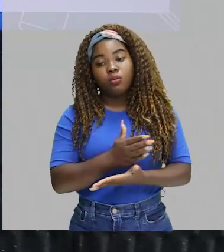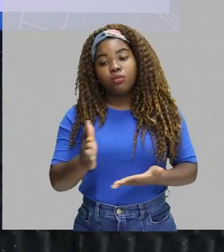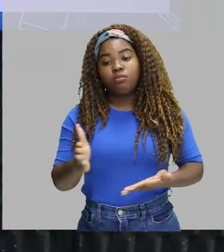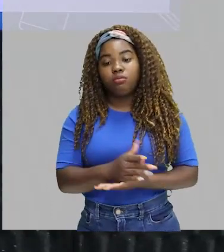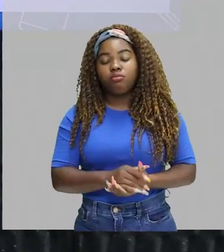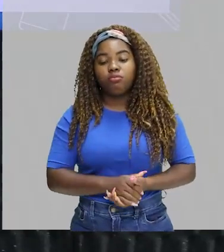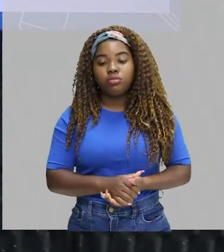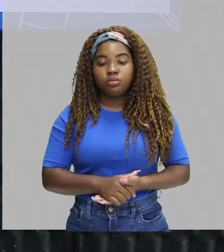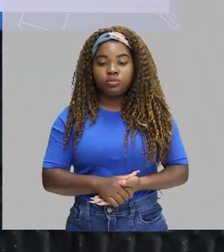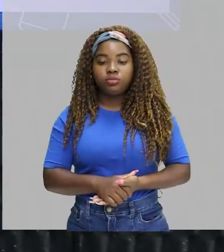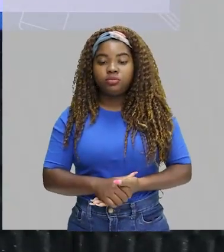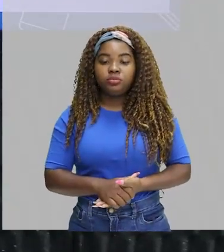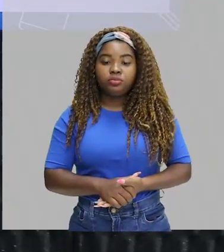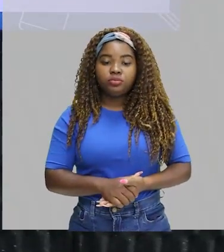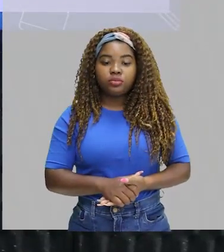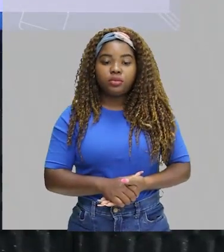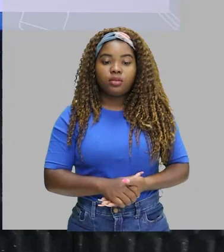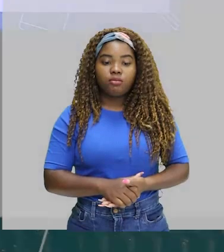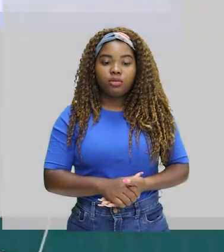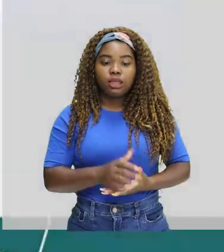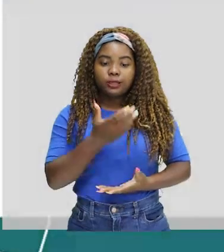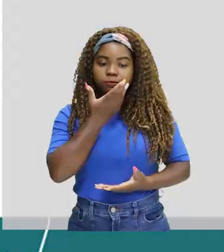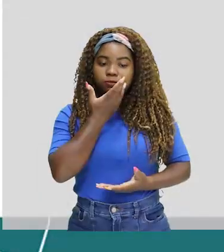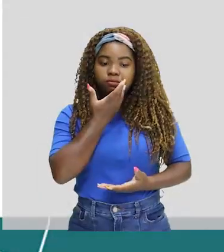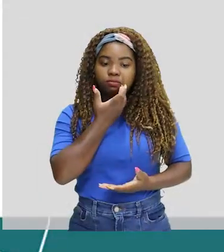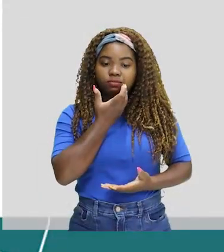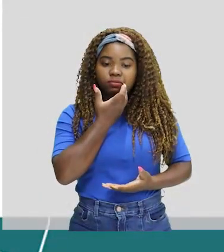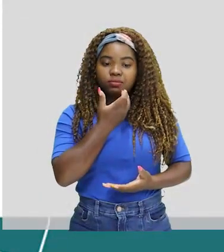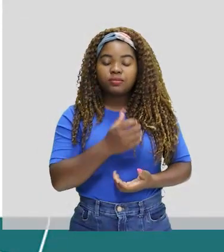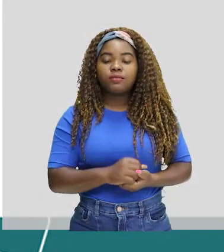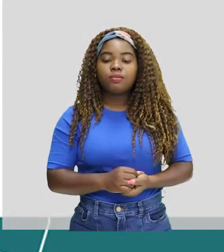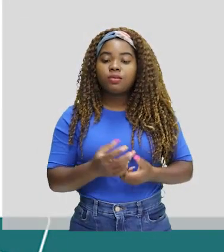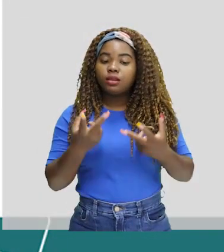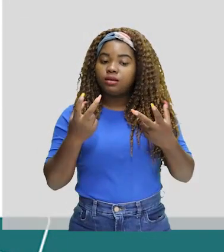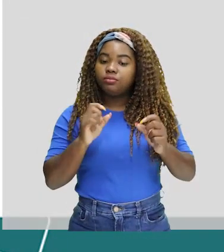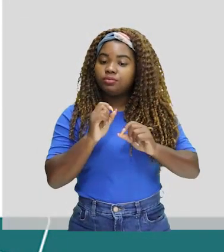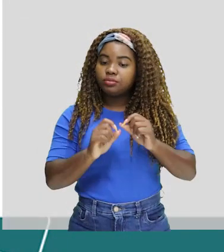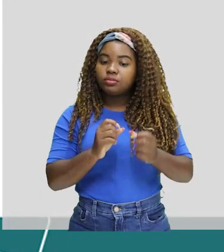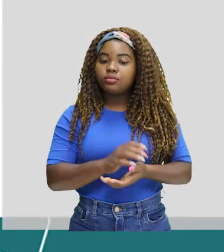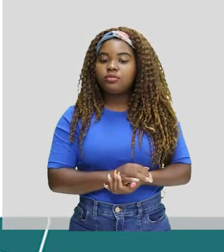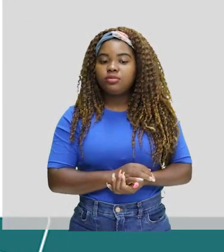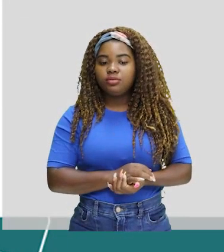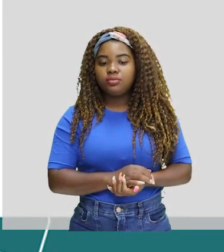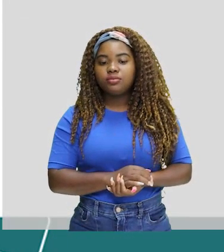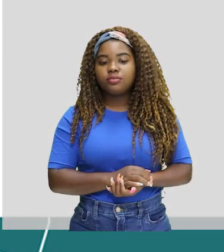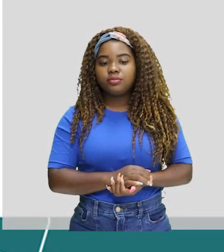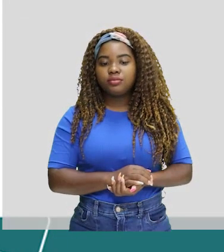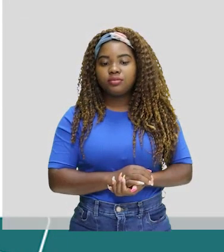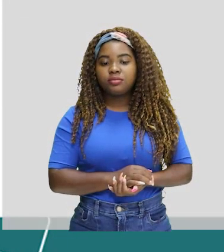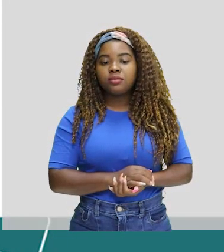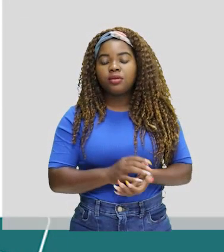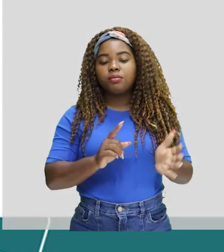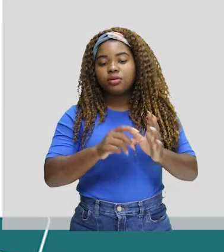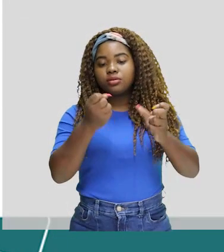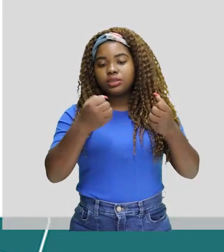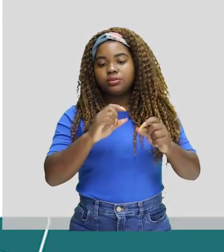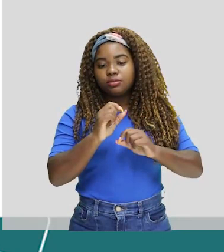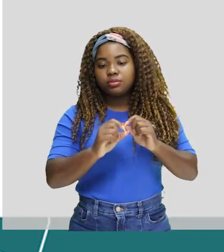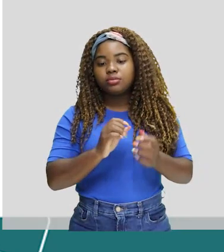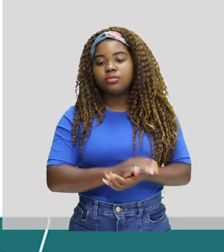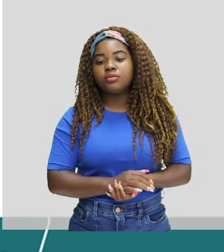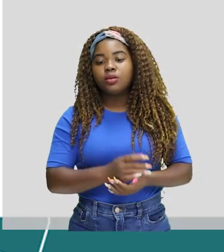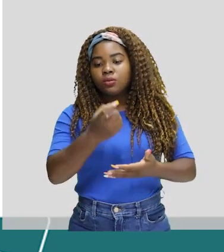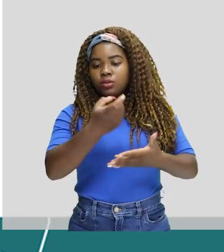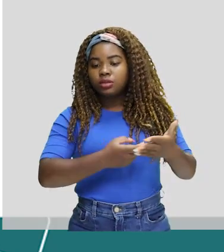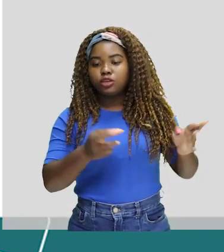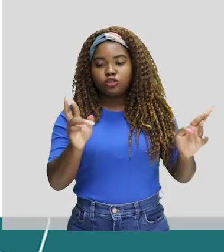beneficiadas com esta ação moral, portanto. Então, veja só, mais uma vez, os parâmetros da ação indicados no texto, os parâmetros da ação indicados